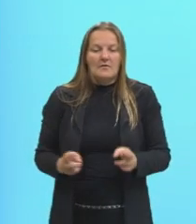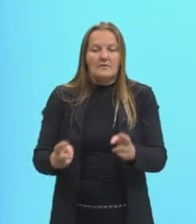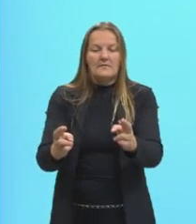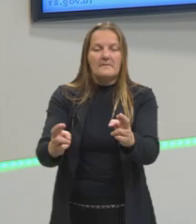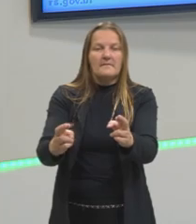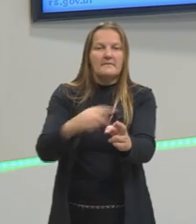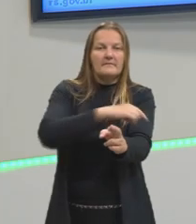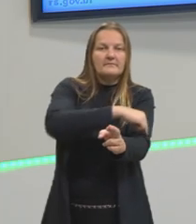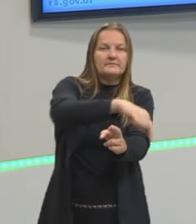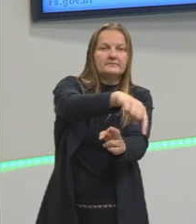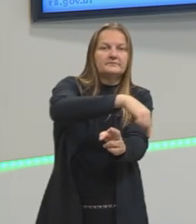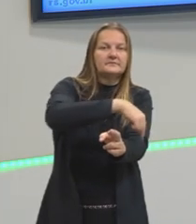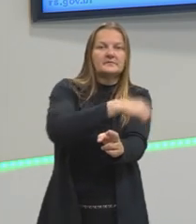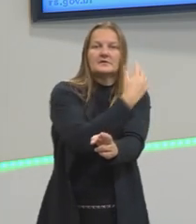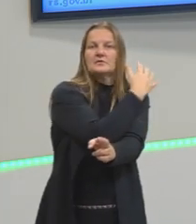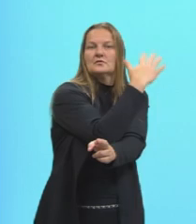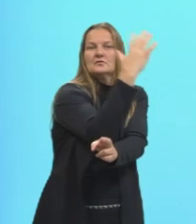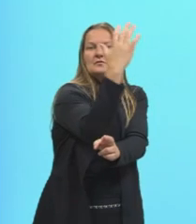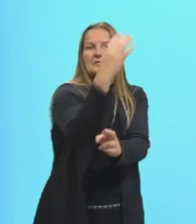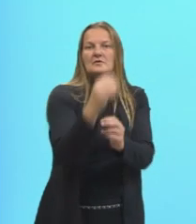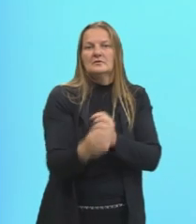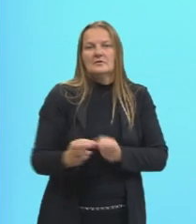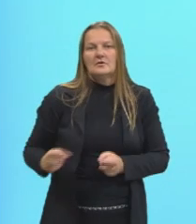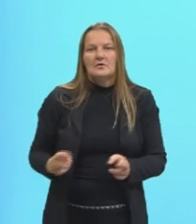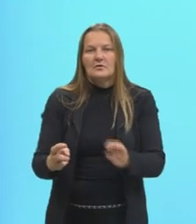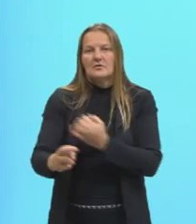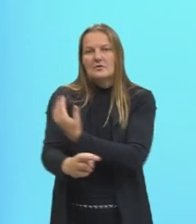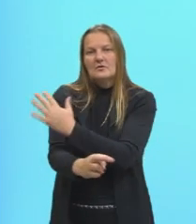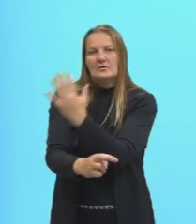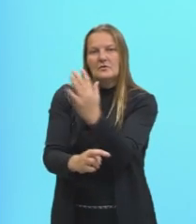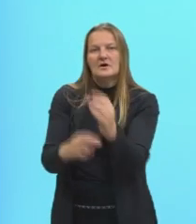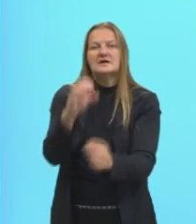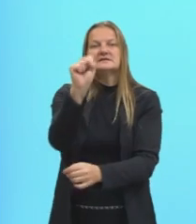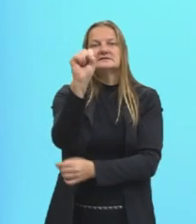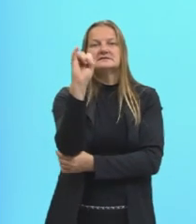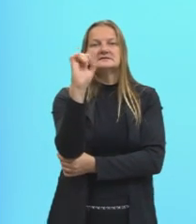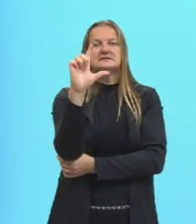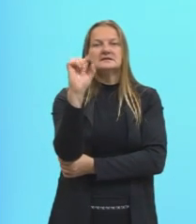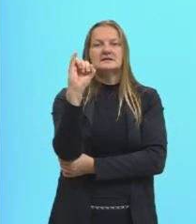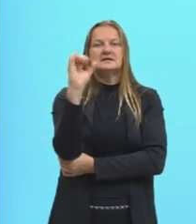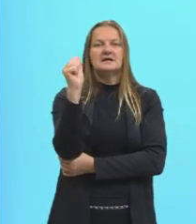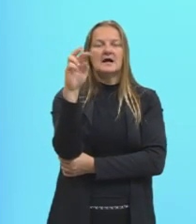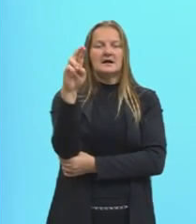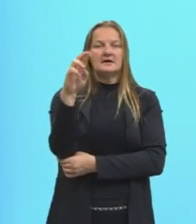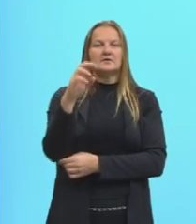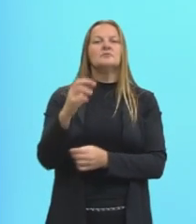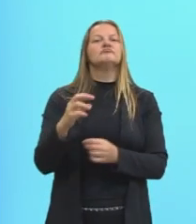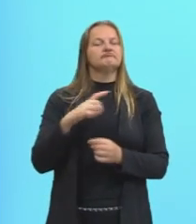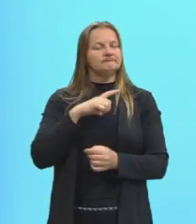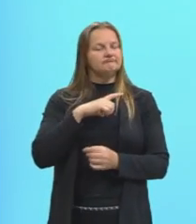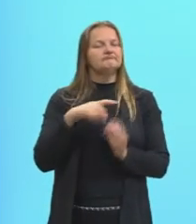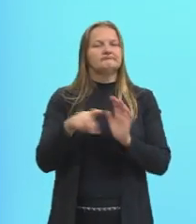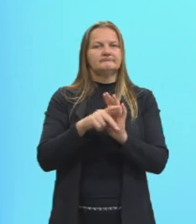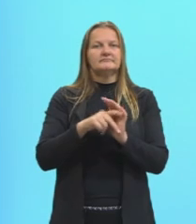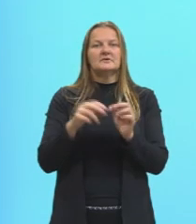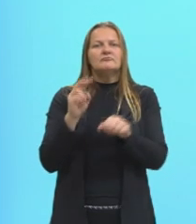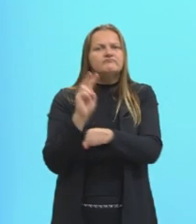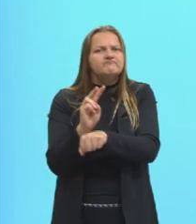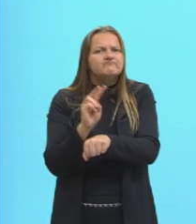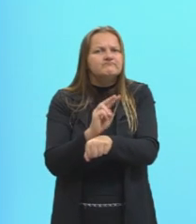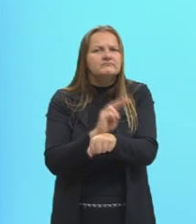mata ciliar ó mostra bem direitinho essa essa imagem aqui a mata ciliar muitas vezes é ela que vai